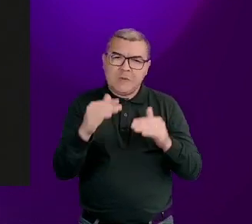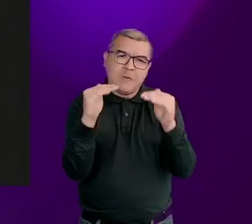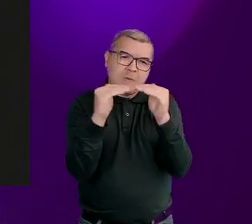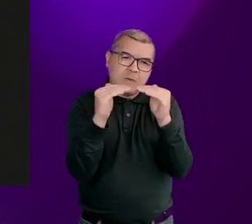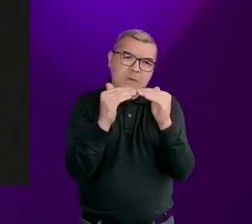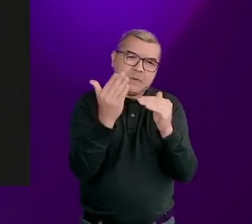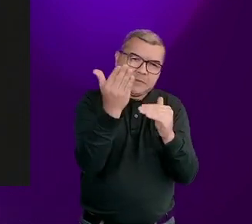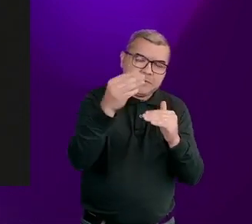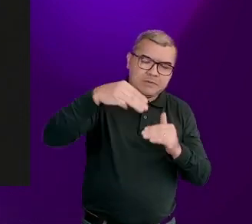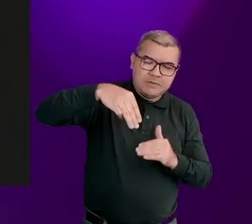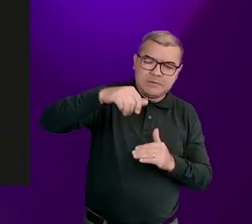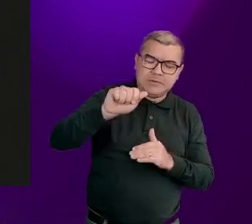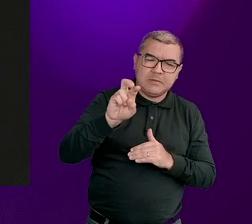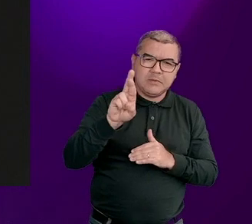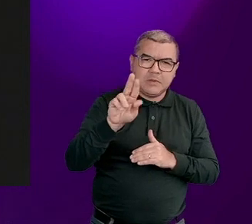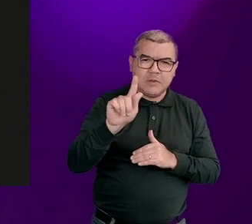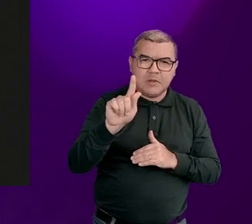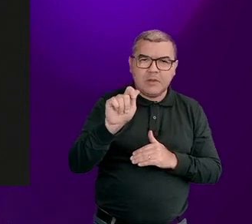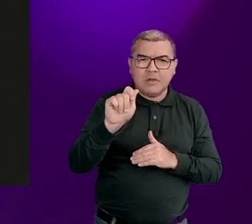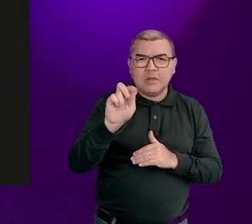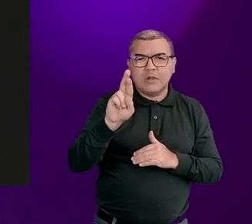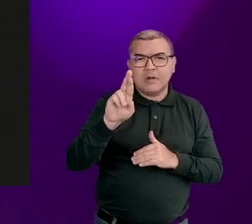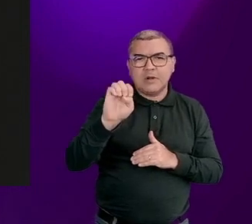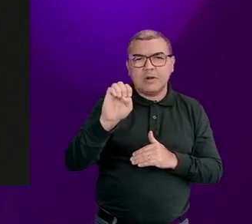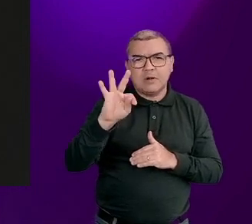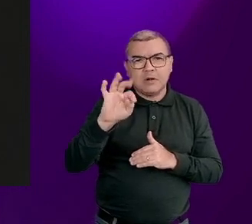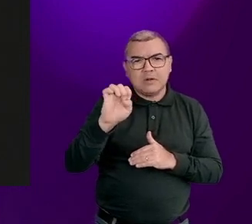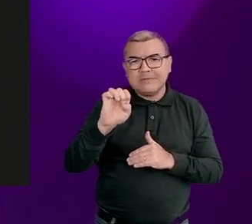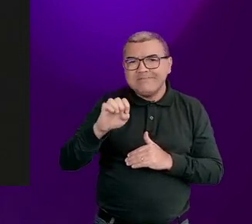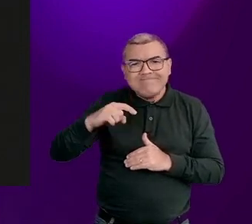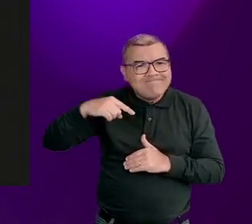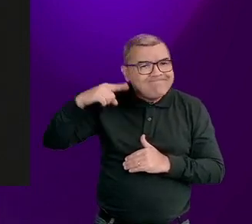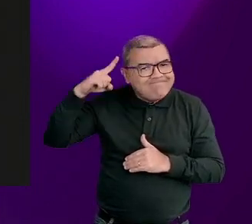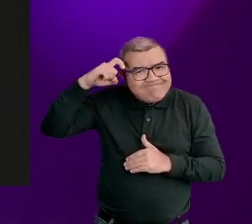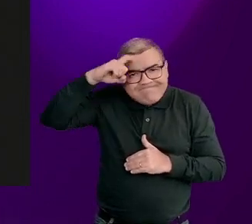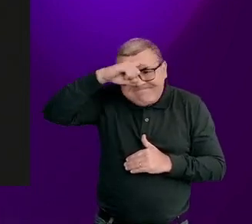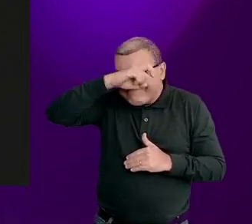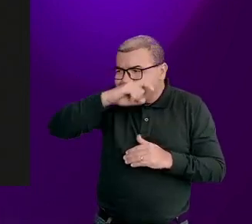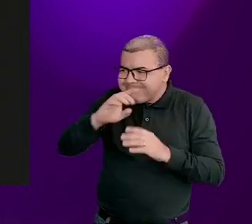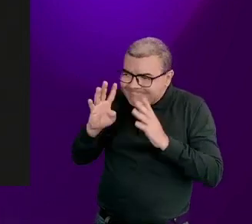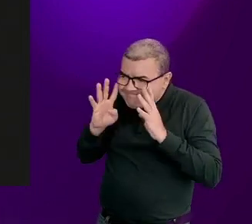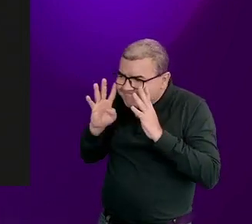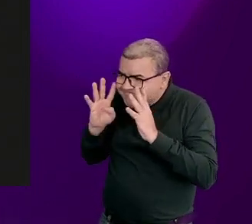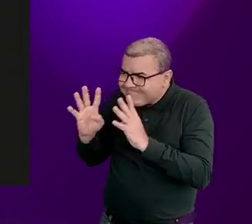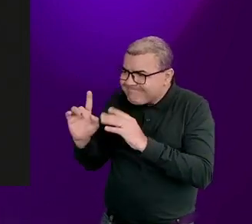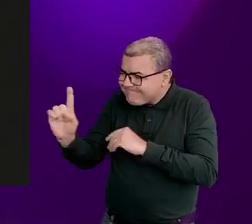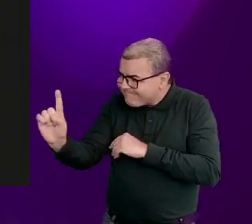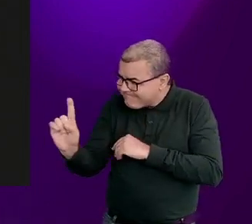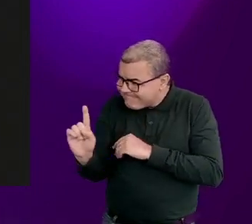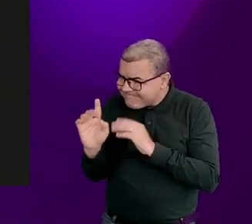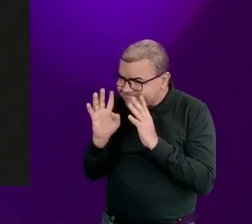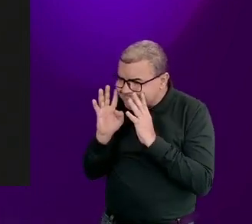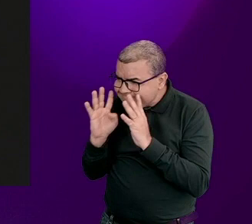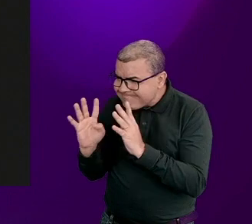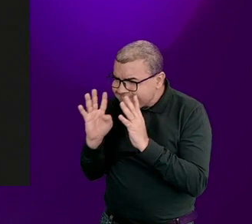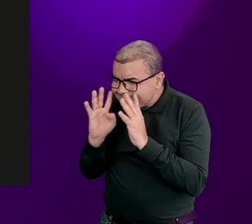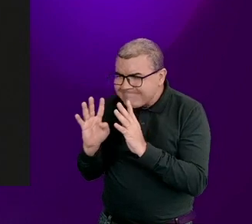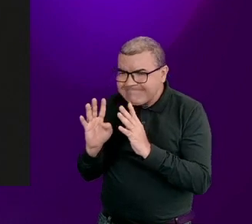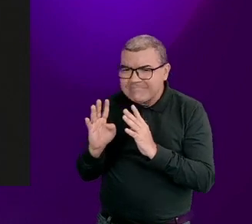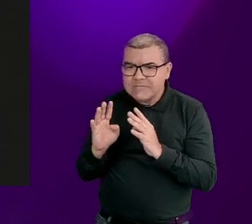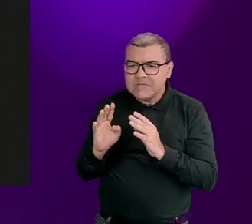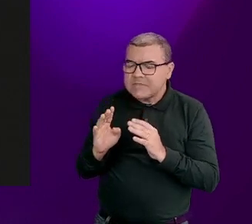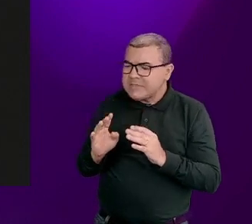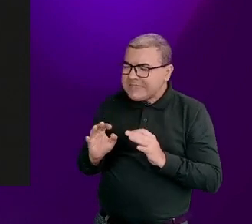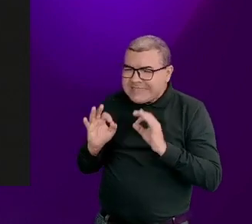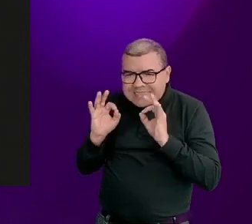concordo plenamente com Margarete, eu acho que fica muito difícil, quase impossível, você fazer um